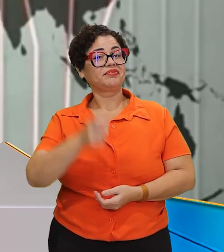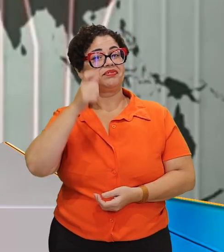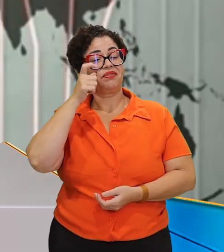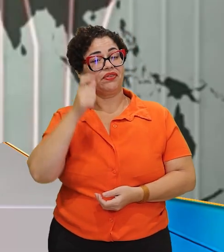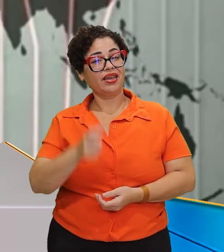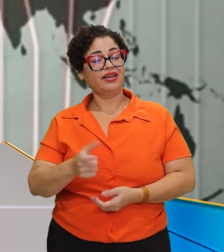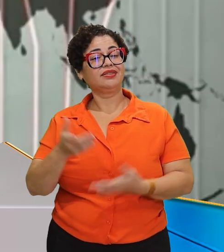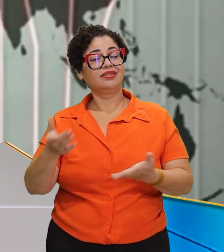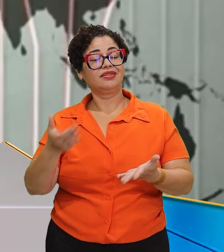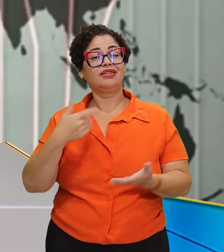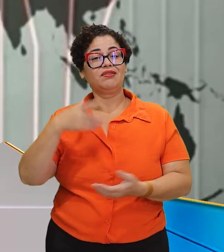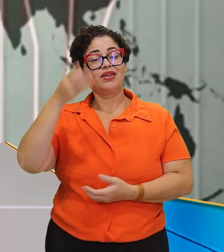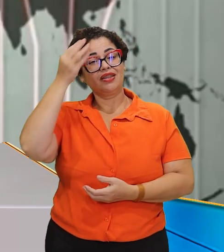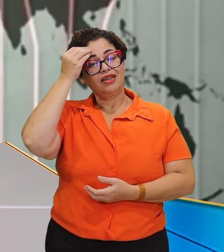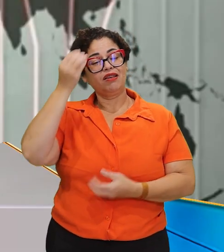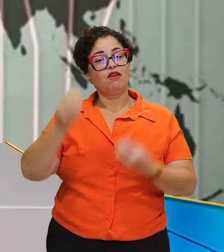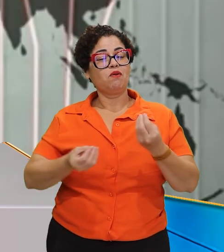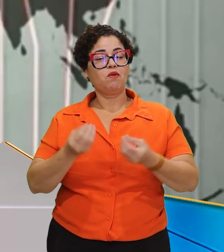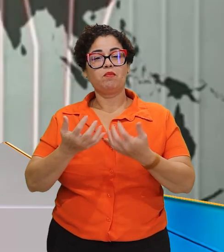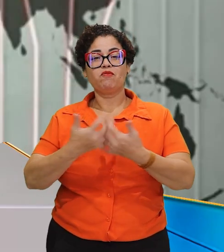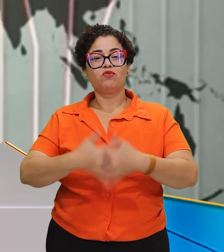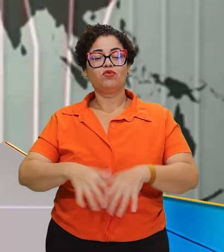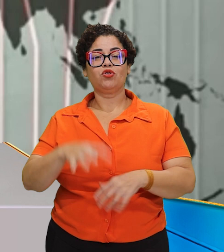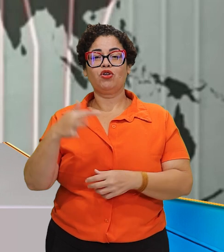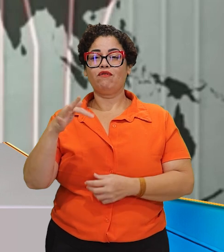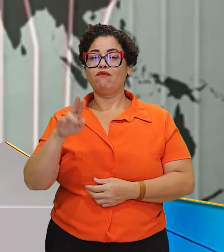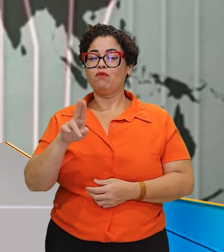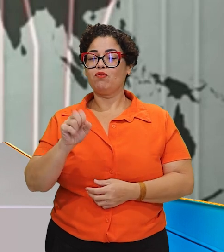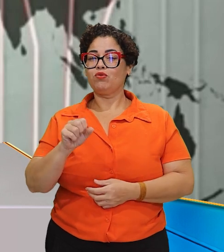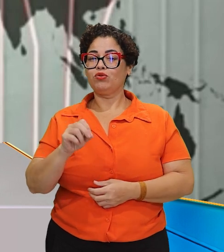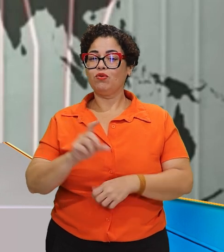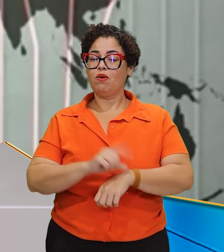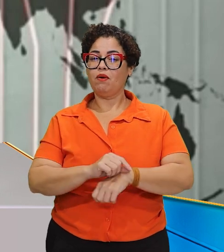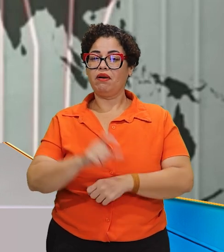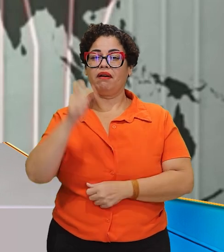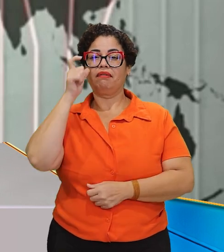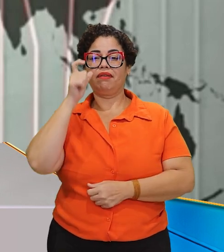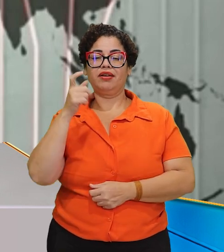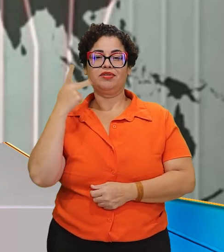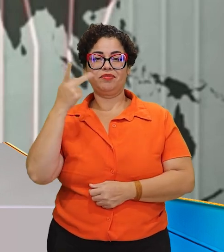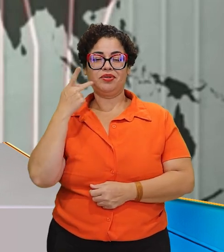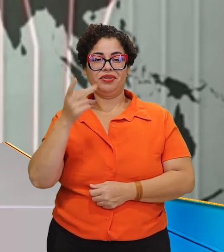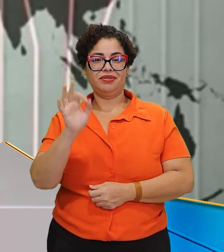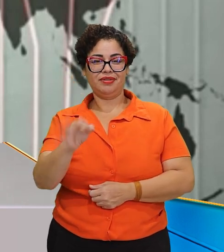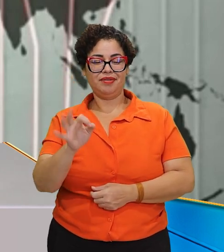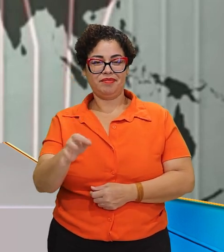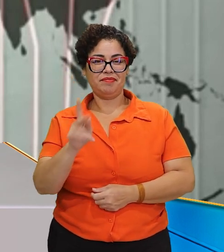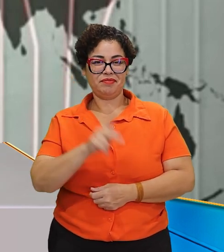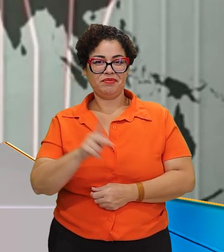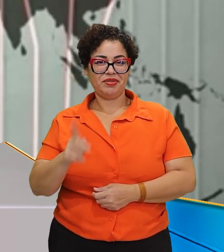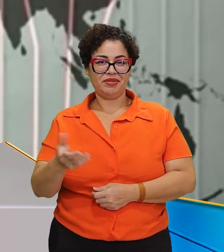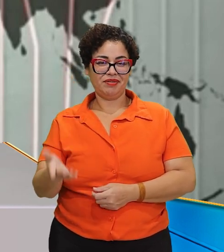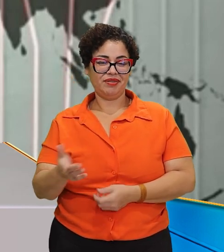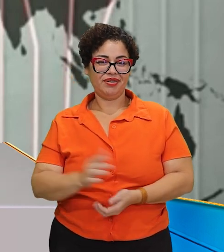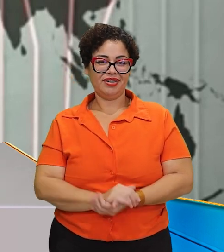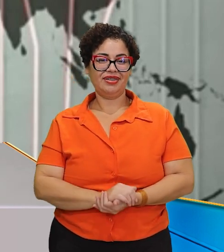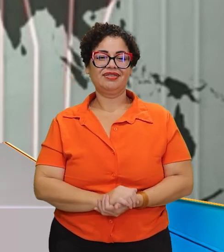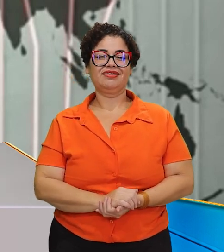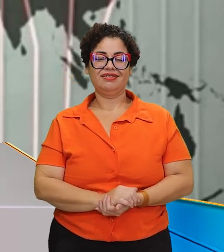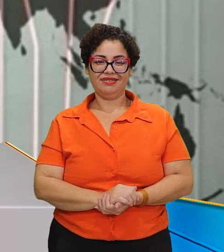muito interessante compreender que o fuso horário depende também de interesses políticos. Não é mesmo, professora